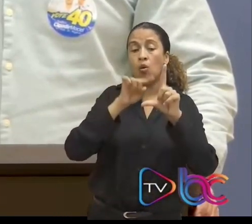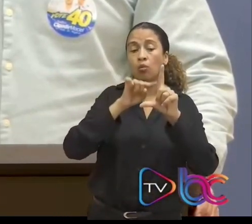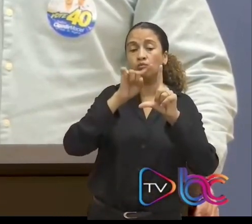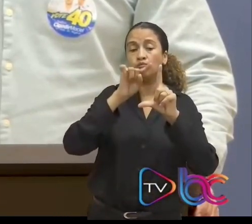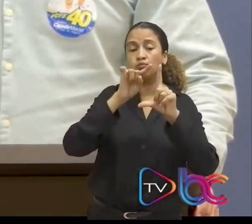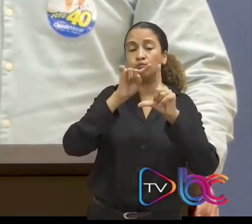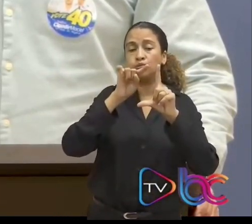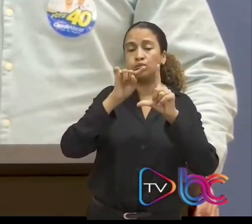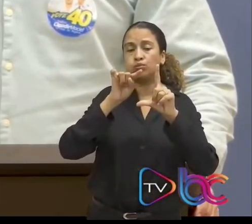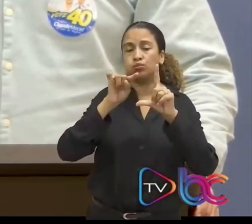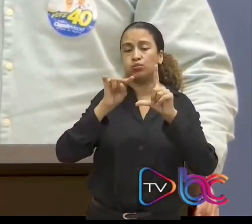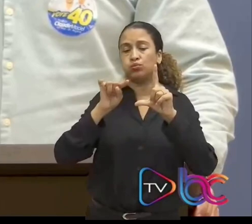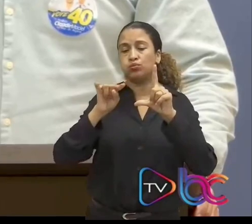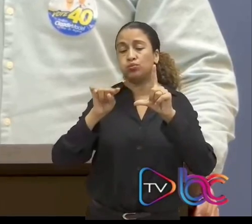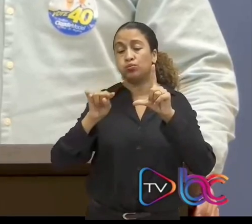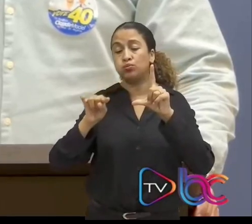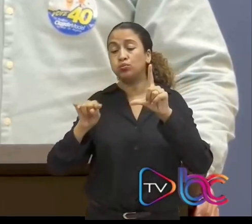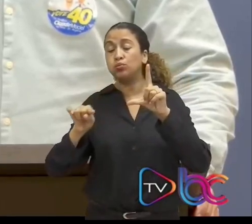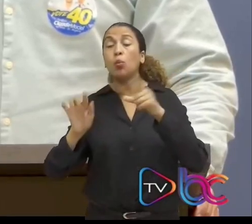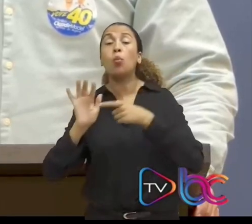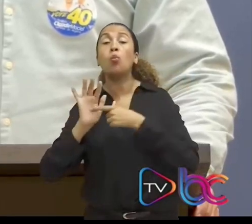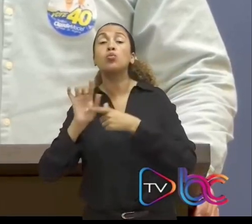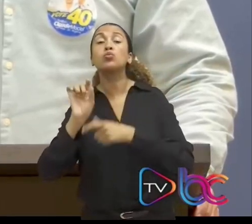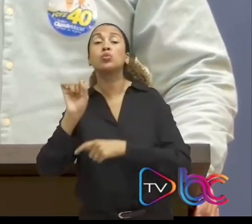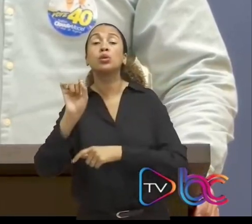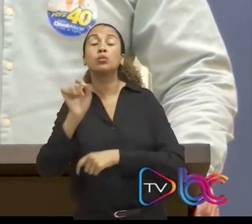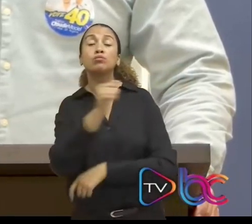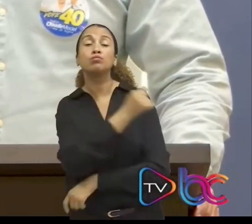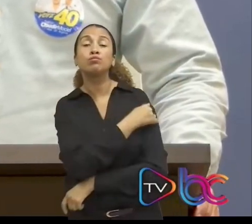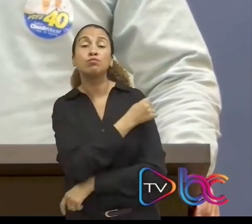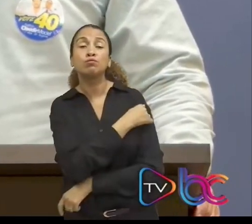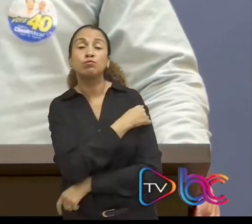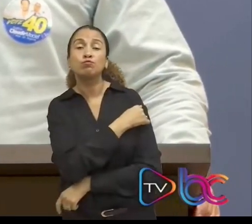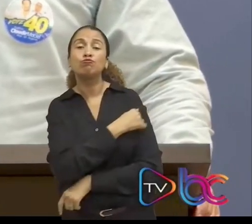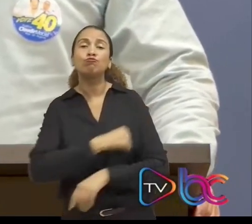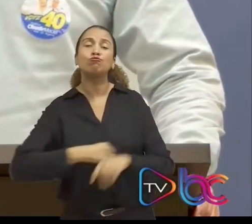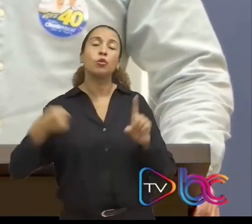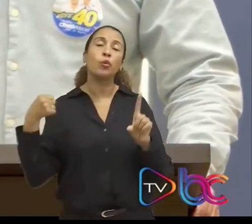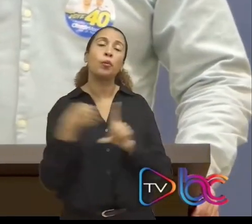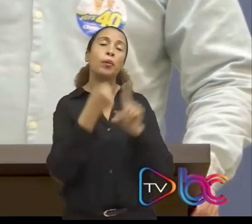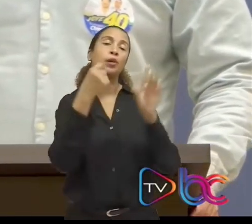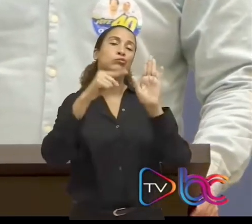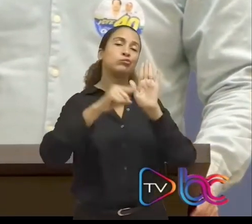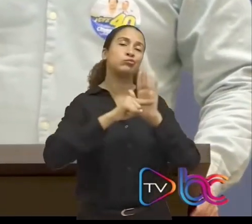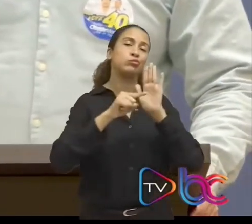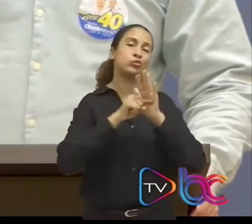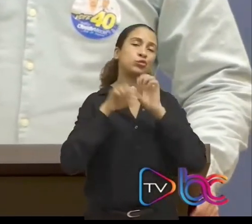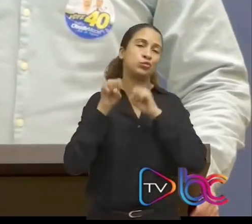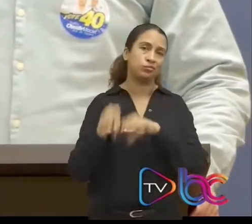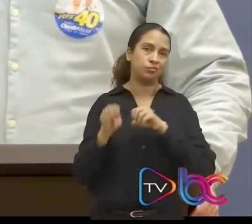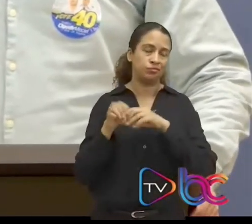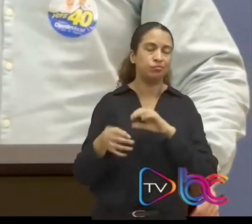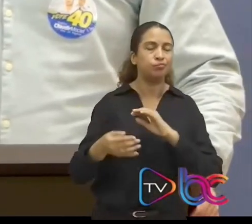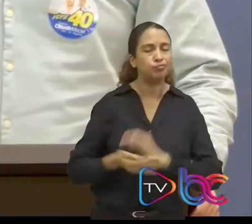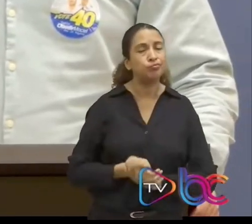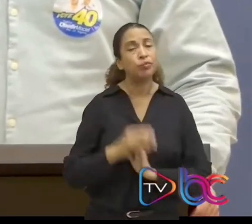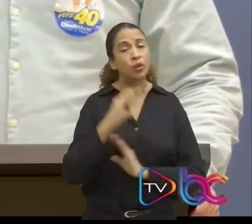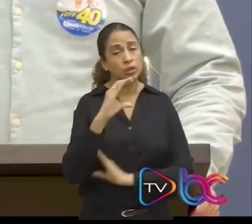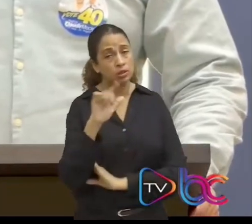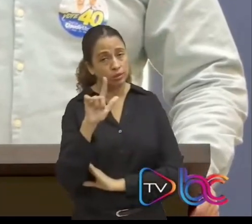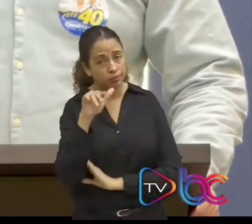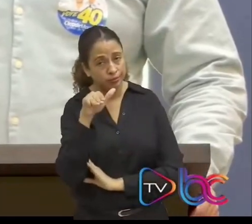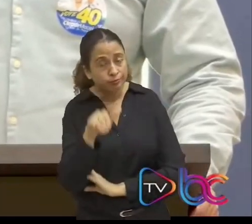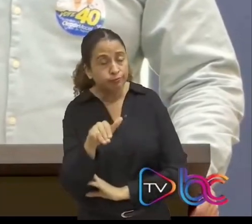muitos estudantes tivessem, inclusive, um impacto negativo na sua educação. Senhor candidato Claudir, o